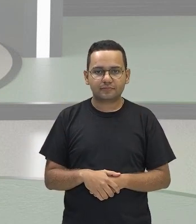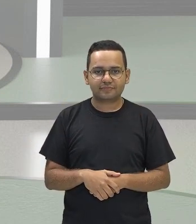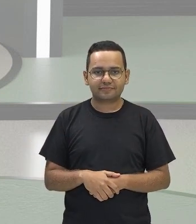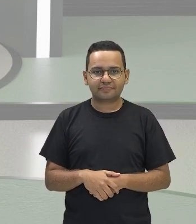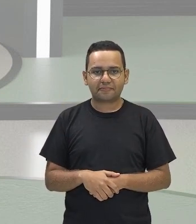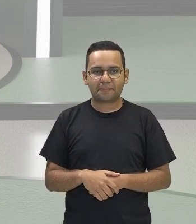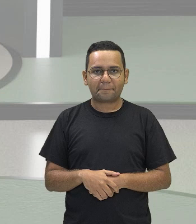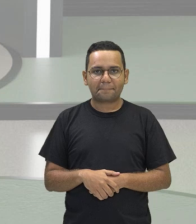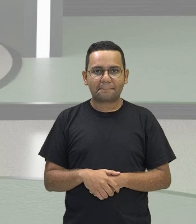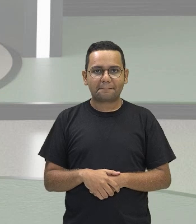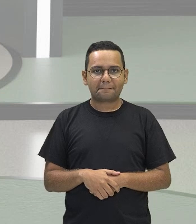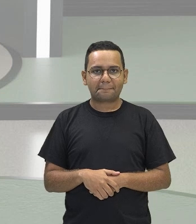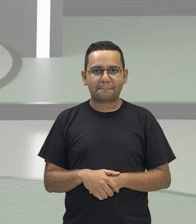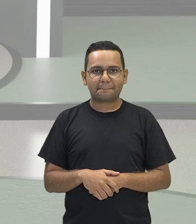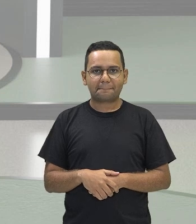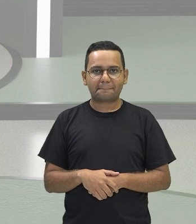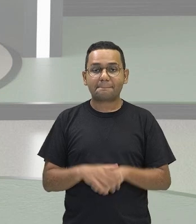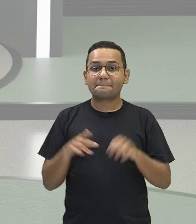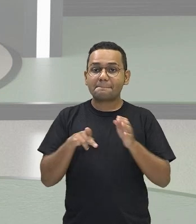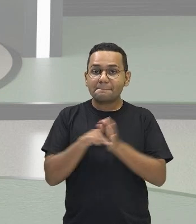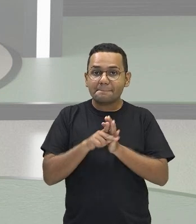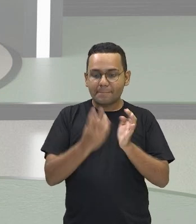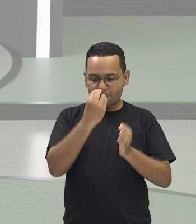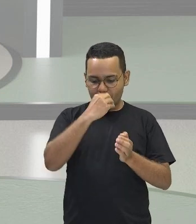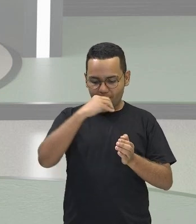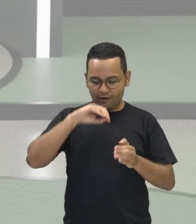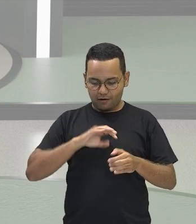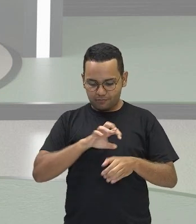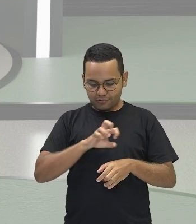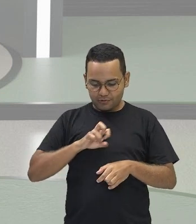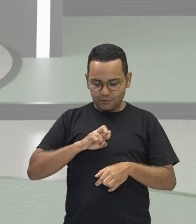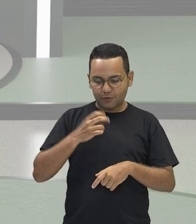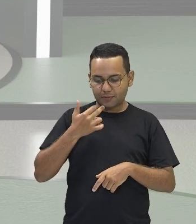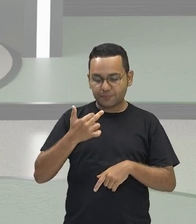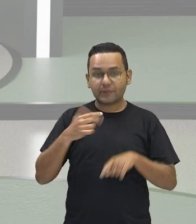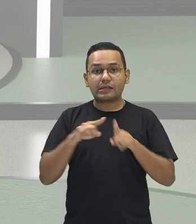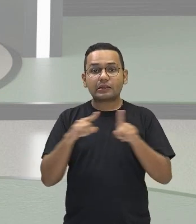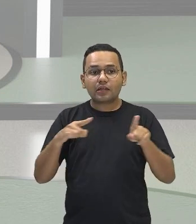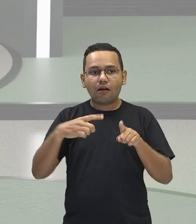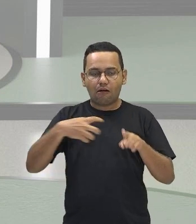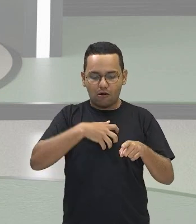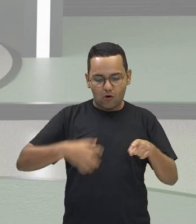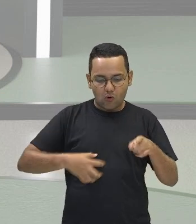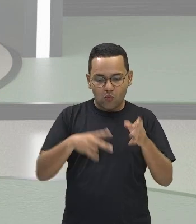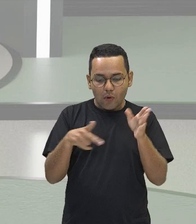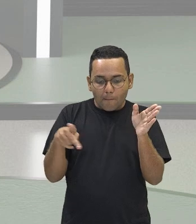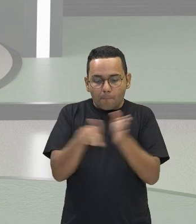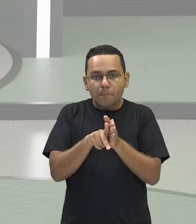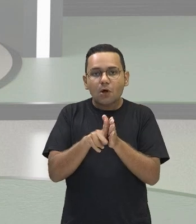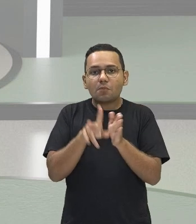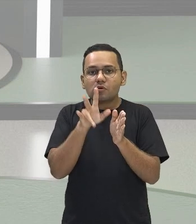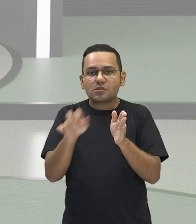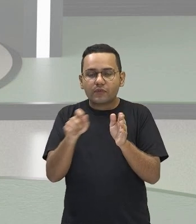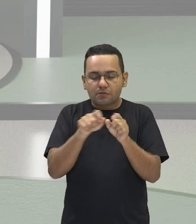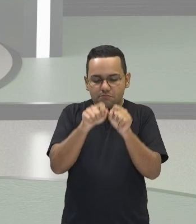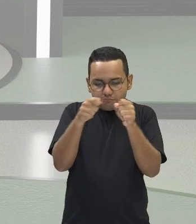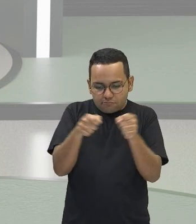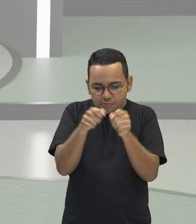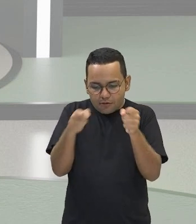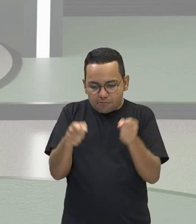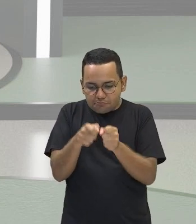digestão dos nossos alimentos, apresenta órgãos especializados na quebra dos alimentos que